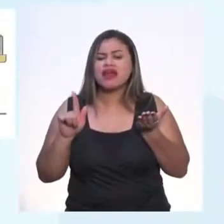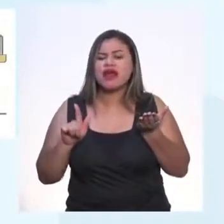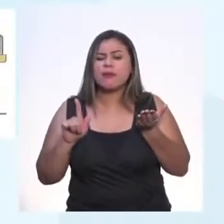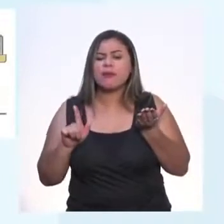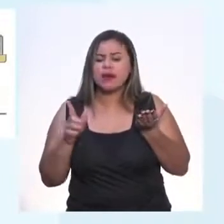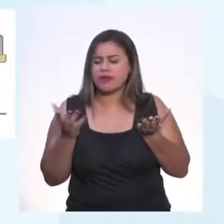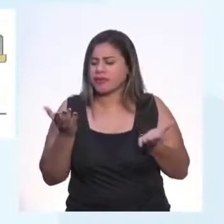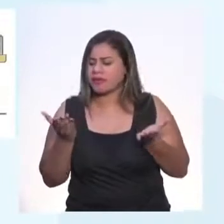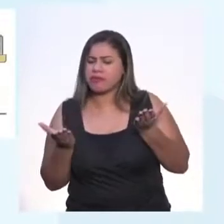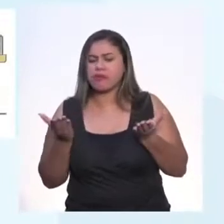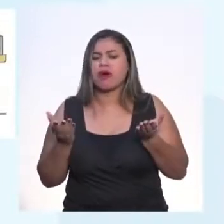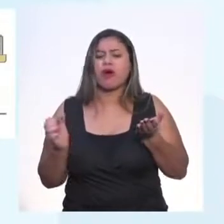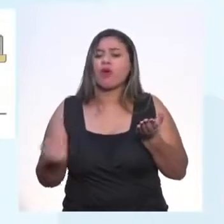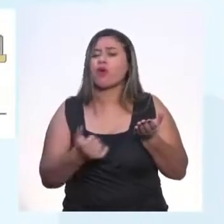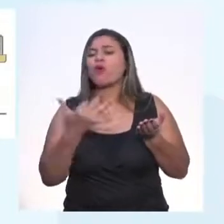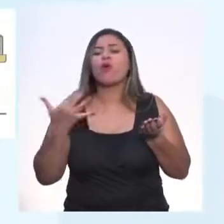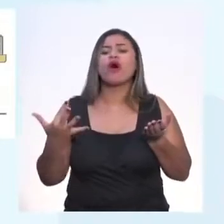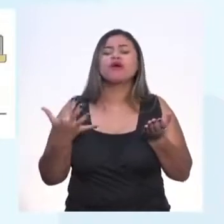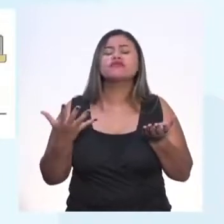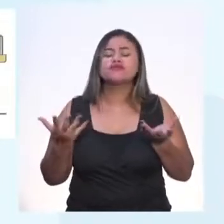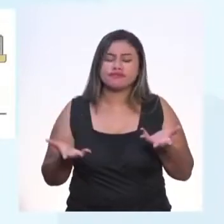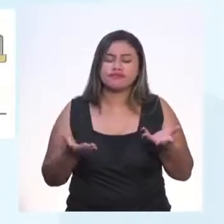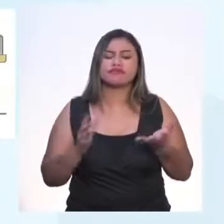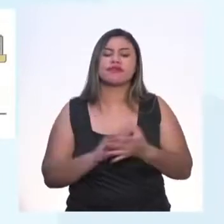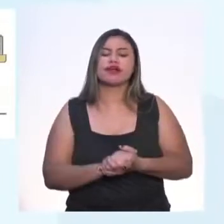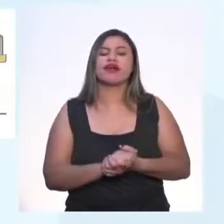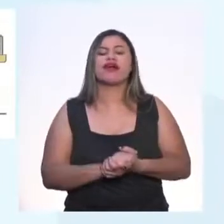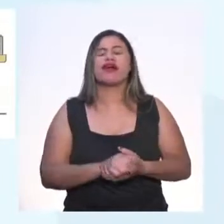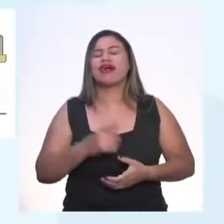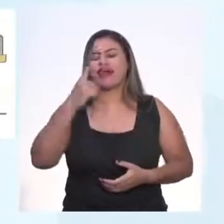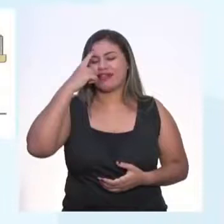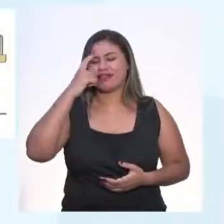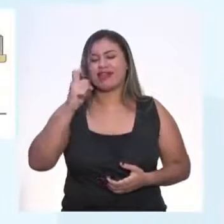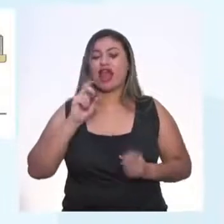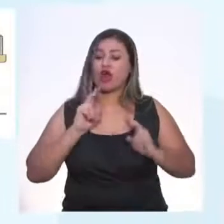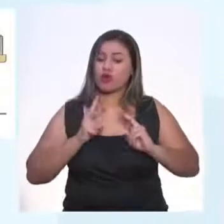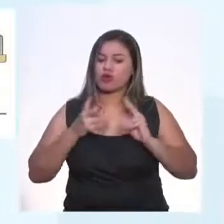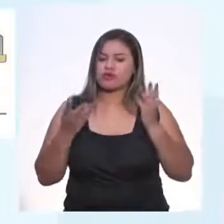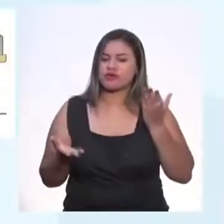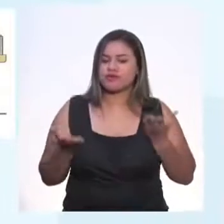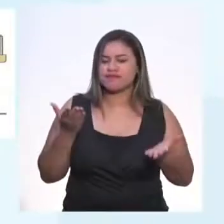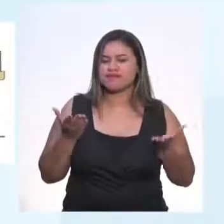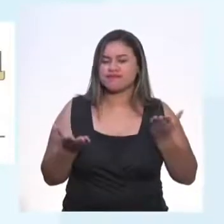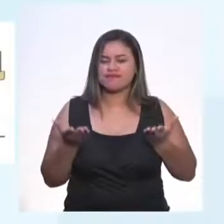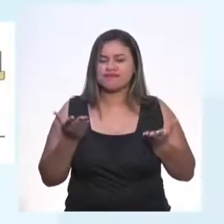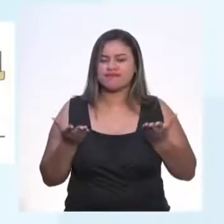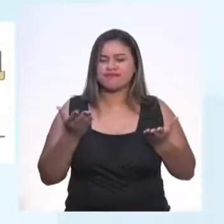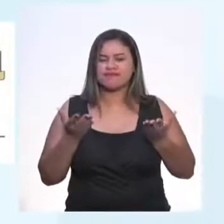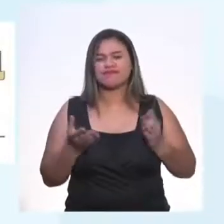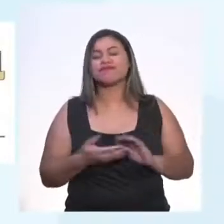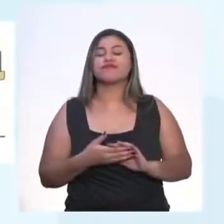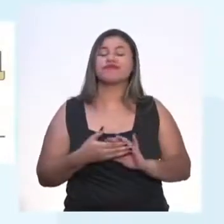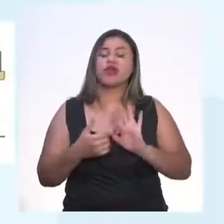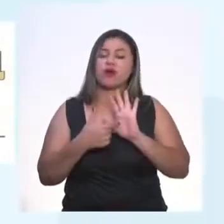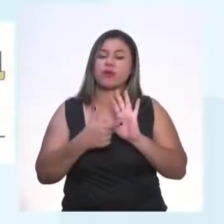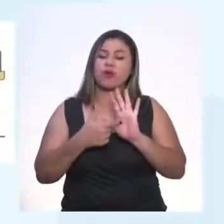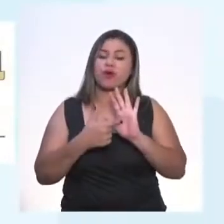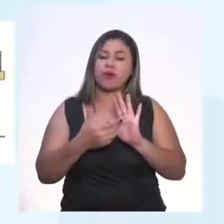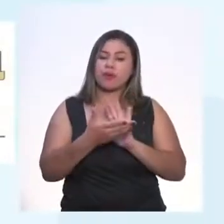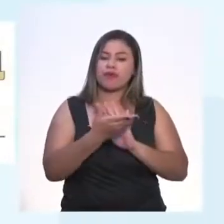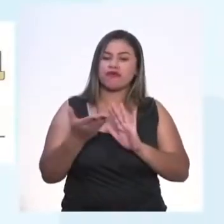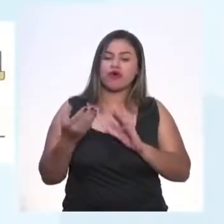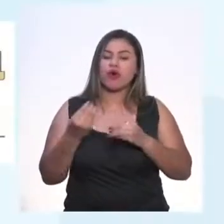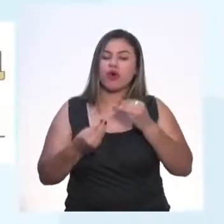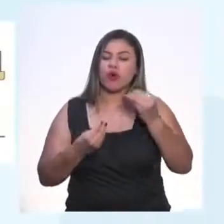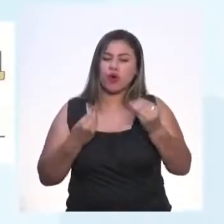cada lado da balança. Então a ideia aí é equilibrar essa balança. Eu vou mostrar para vocês a ideia de como a